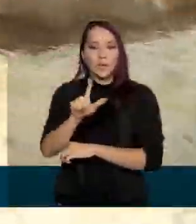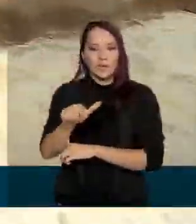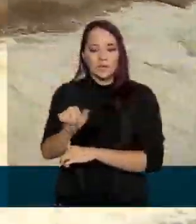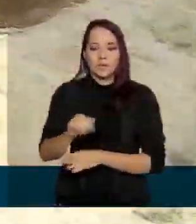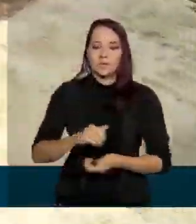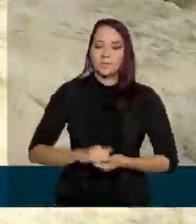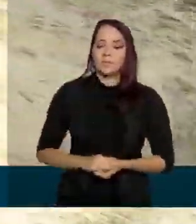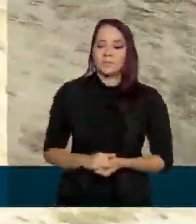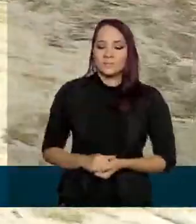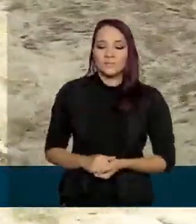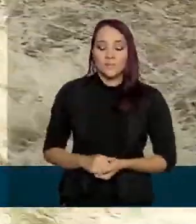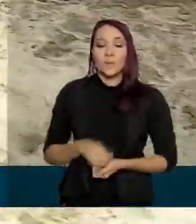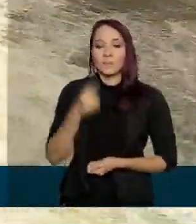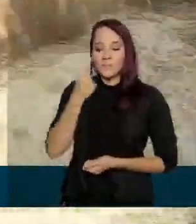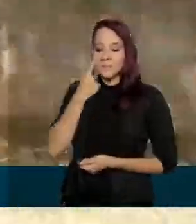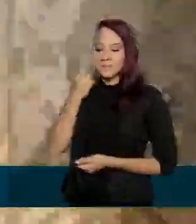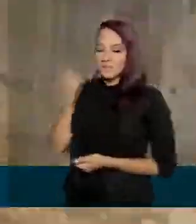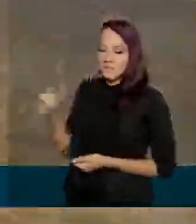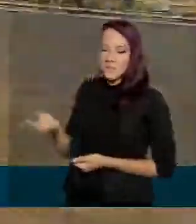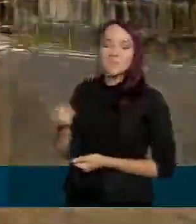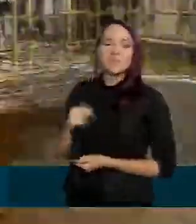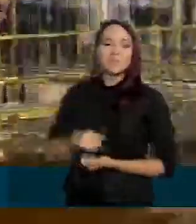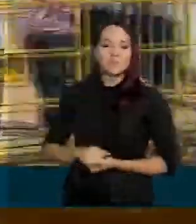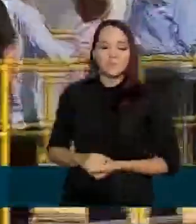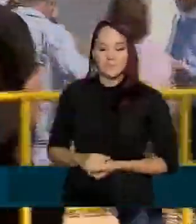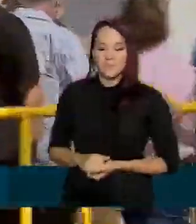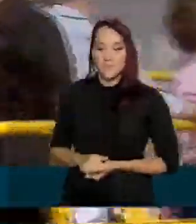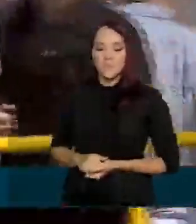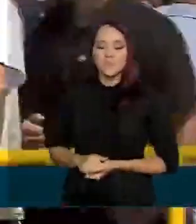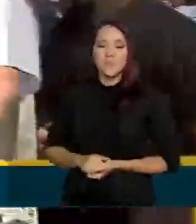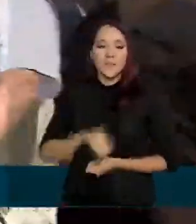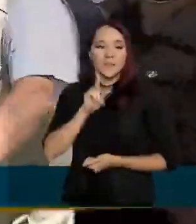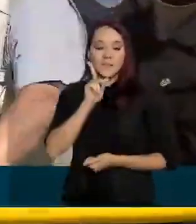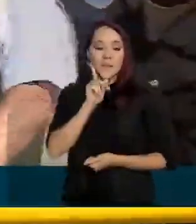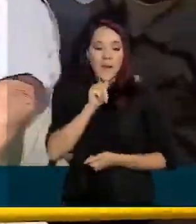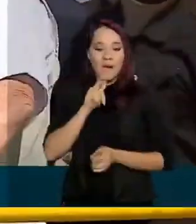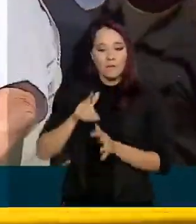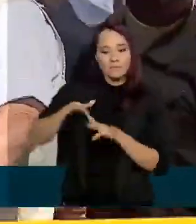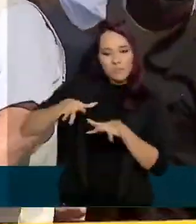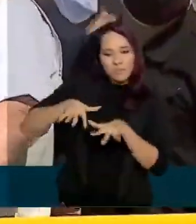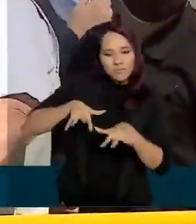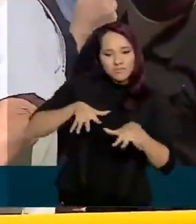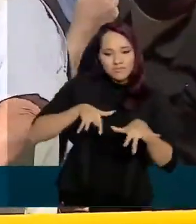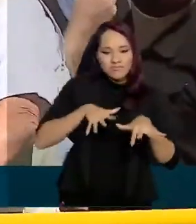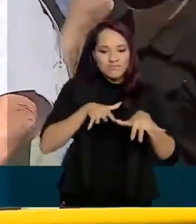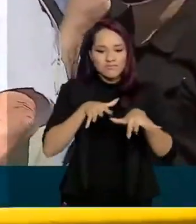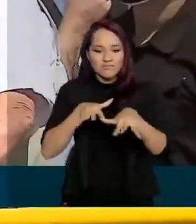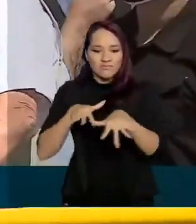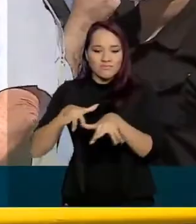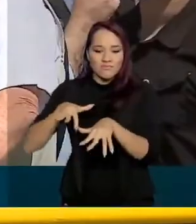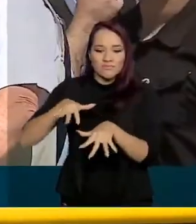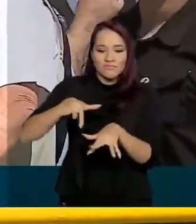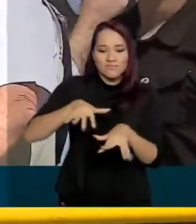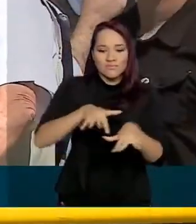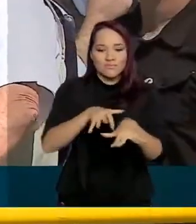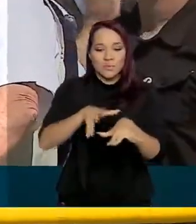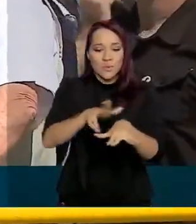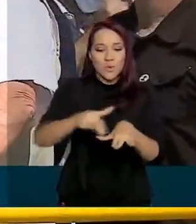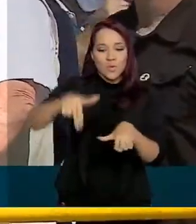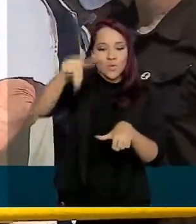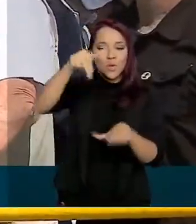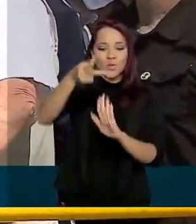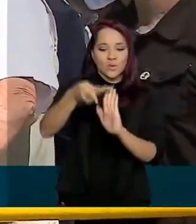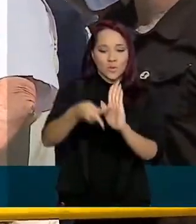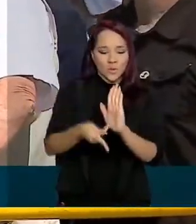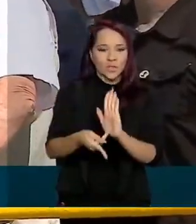Você acompanha, portanto, aí imagens das águas chegando pelo eixo norte do